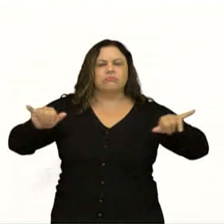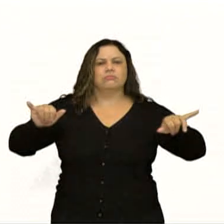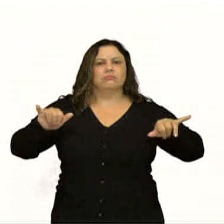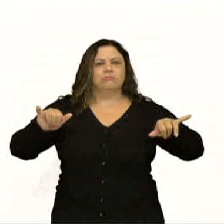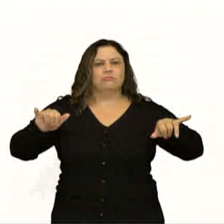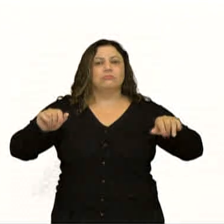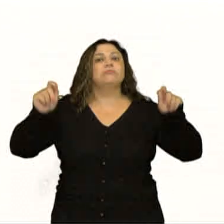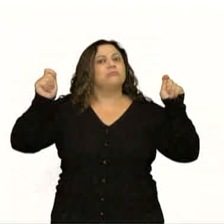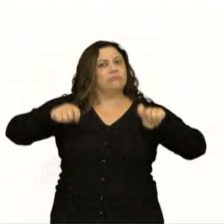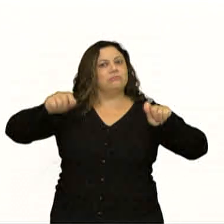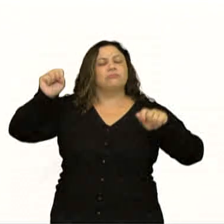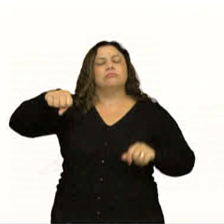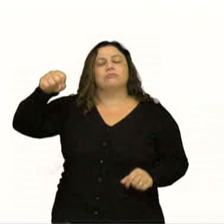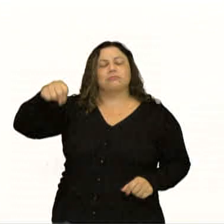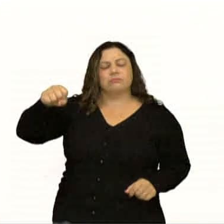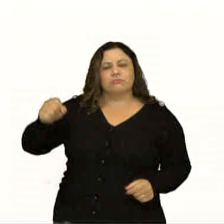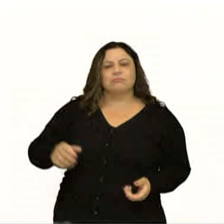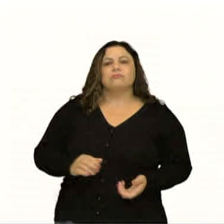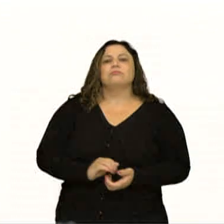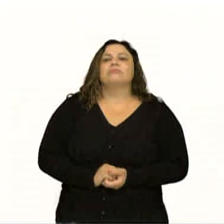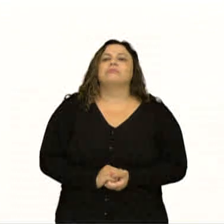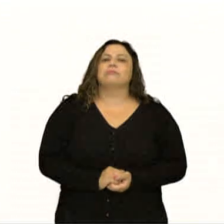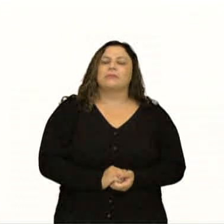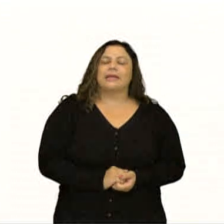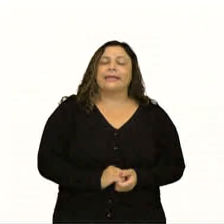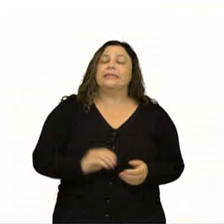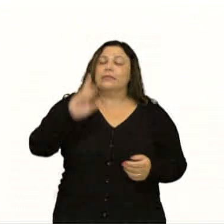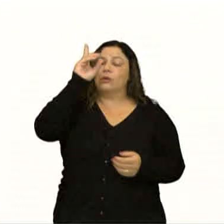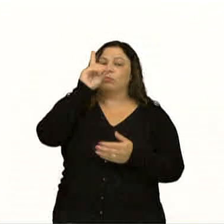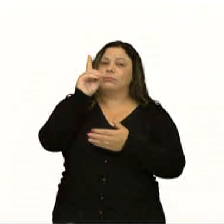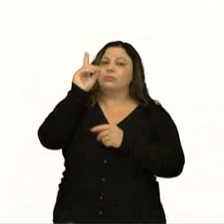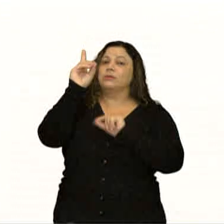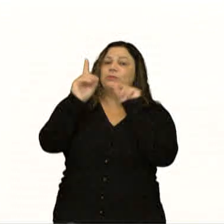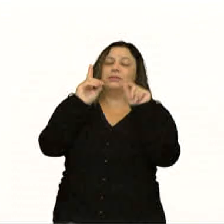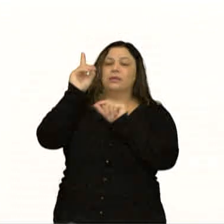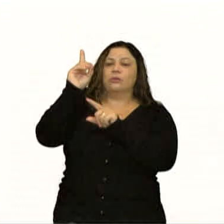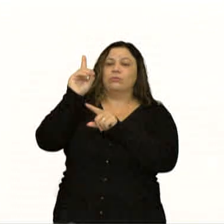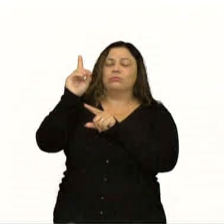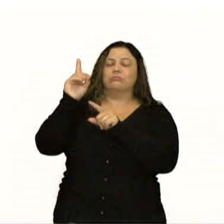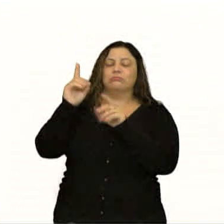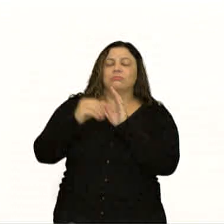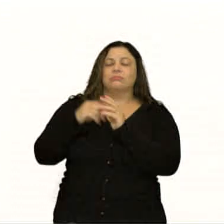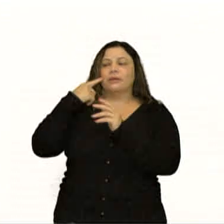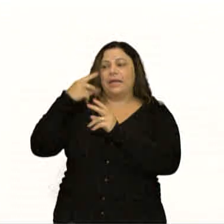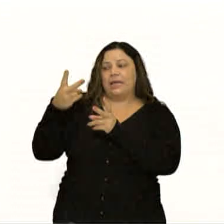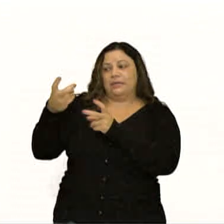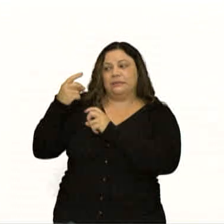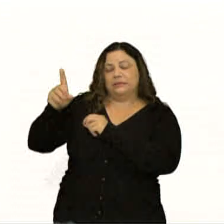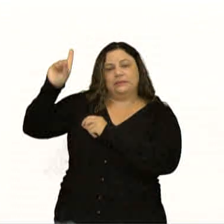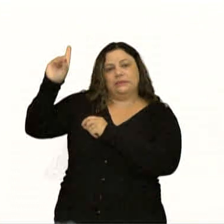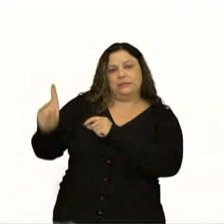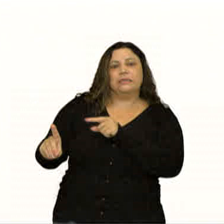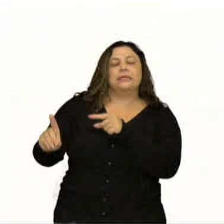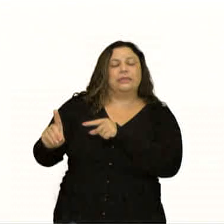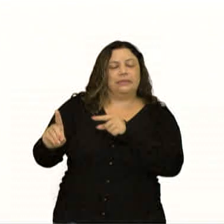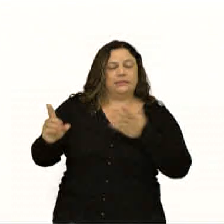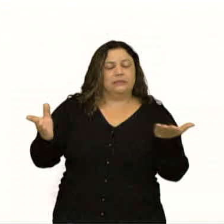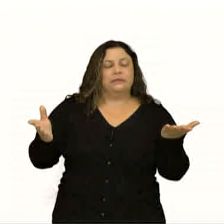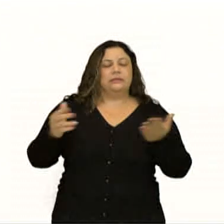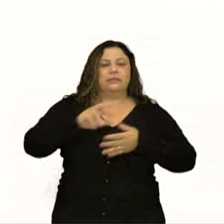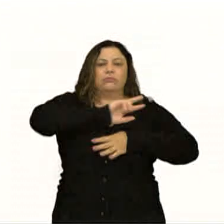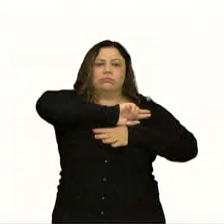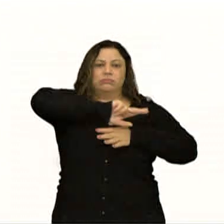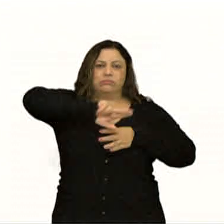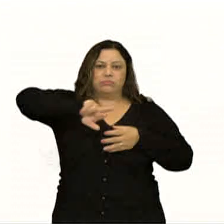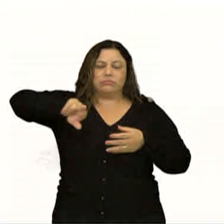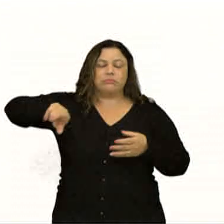importância? Claro que tem. Então, esse documento, ele norteou e continua norteando, né? Muitos e muitos